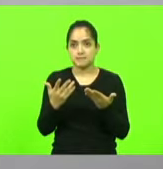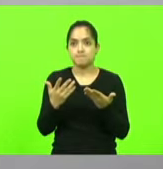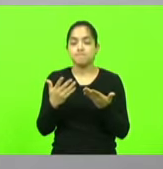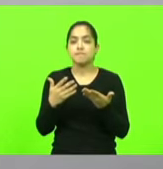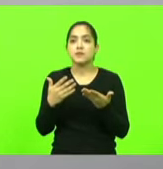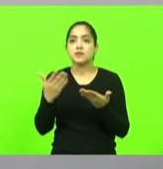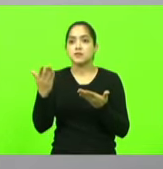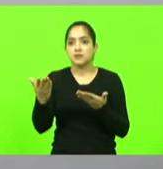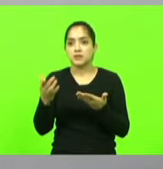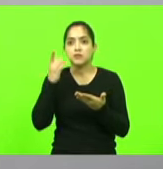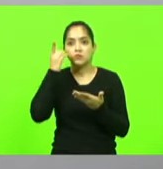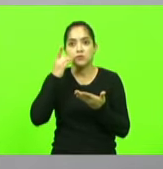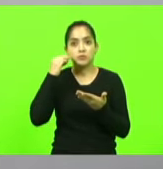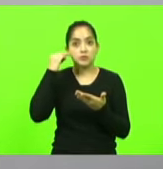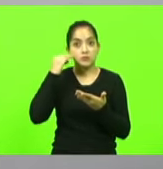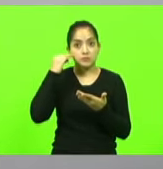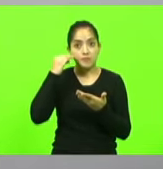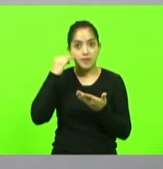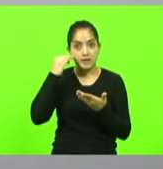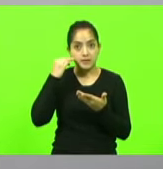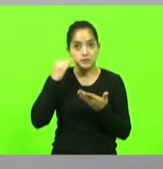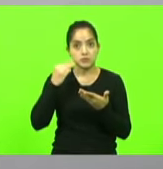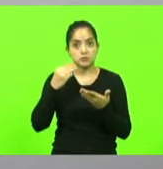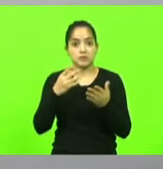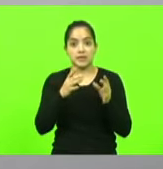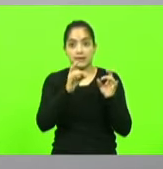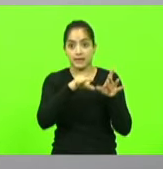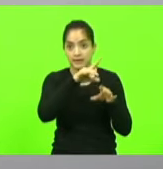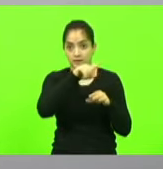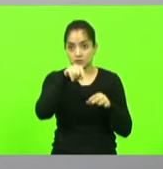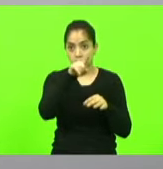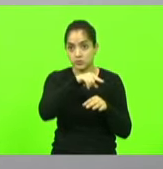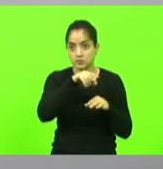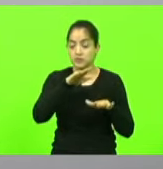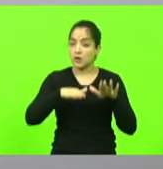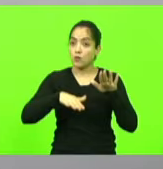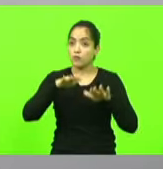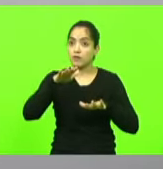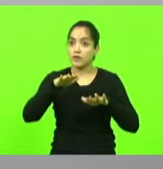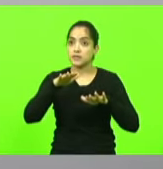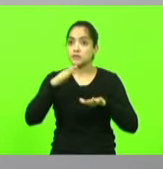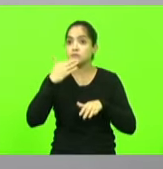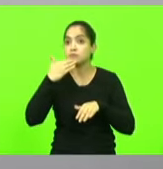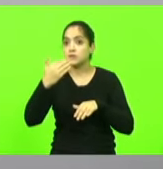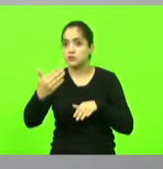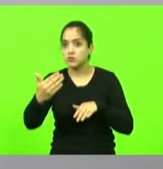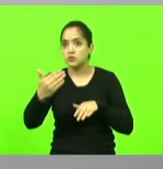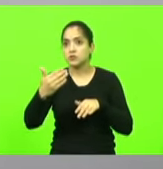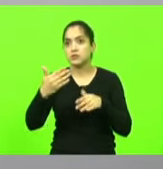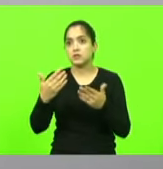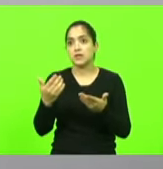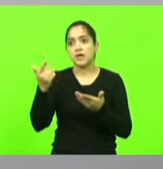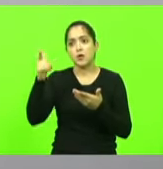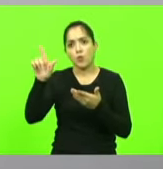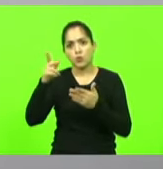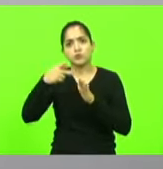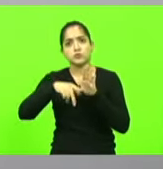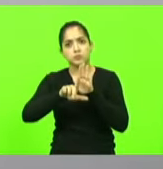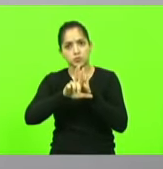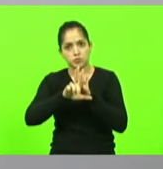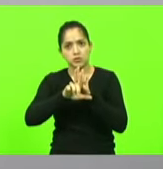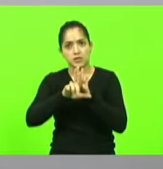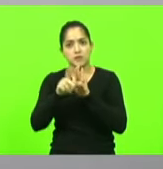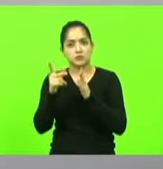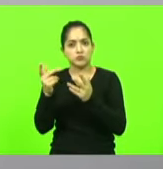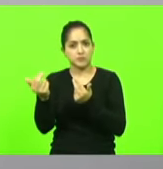deputado Márcio, de nós rejeitarmos, talvez então um requerimento do autor que tem outros projetos